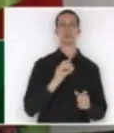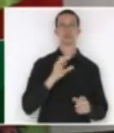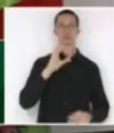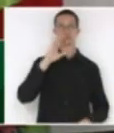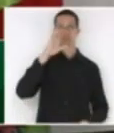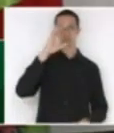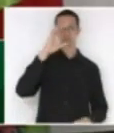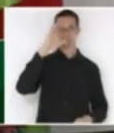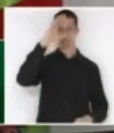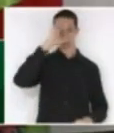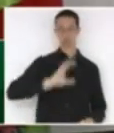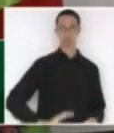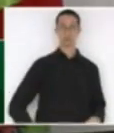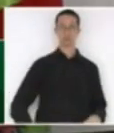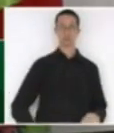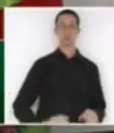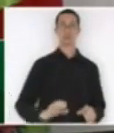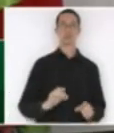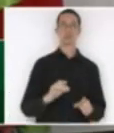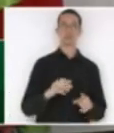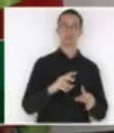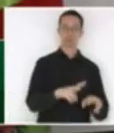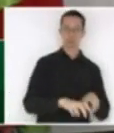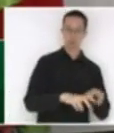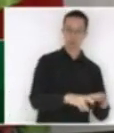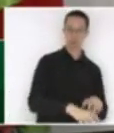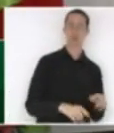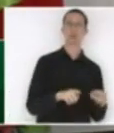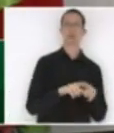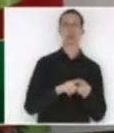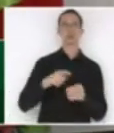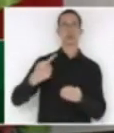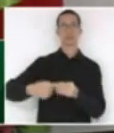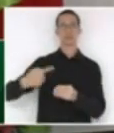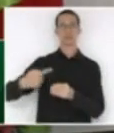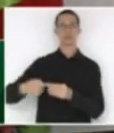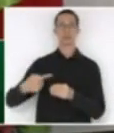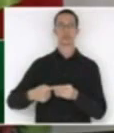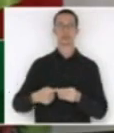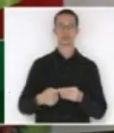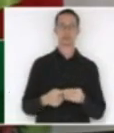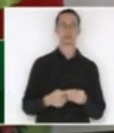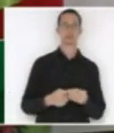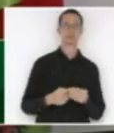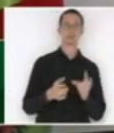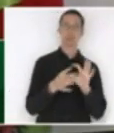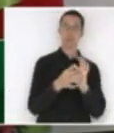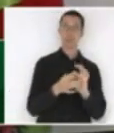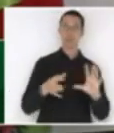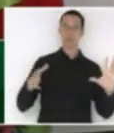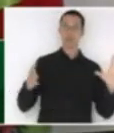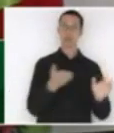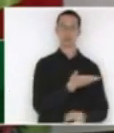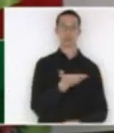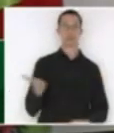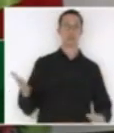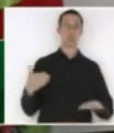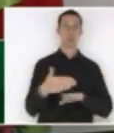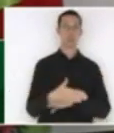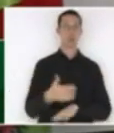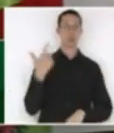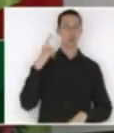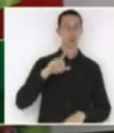somente cidadãos da roça, do campo, mas que possibilitou acesso ao